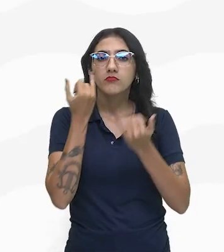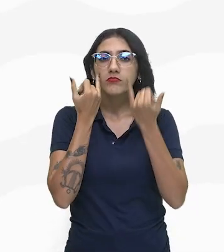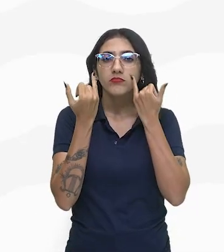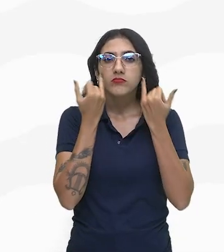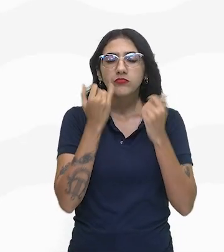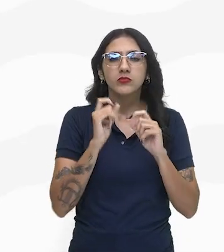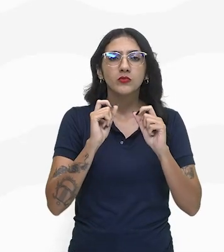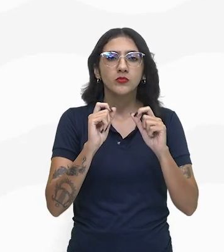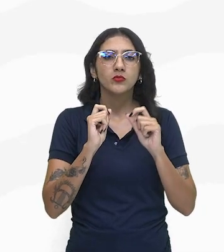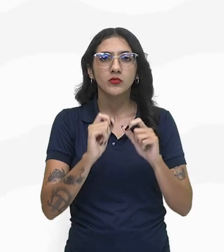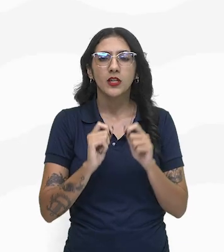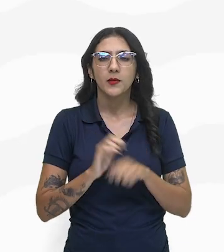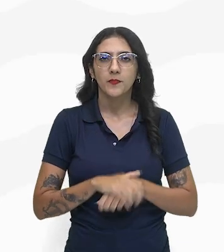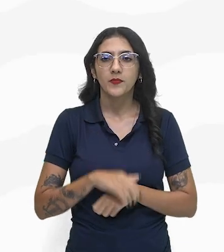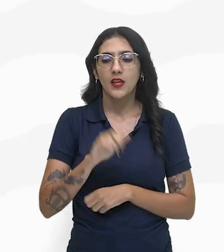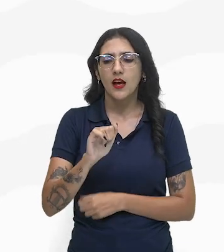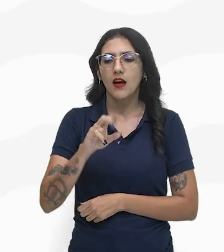de